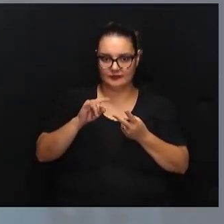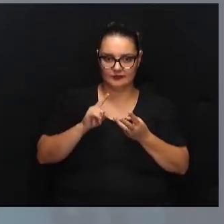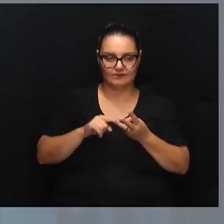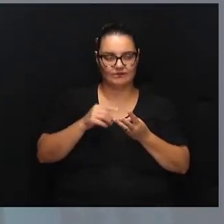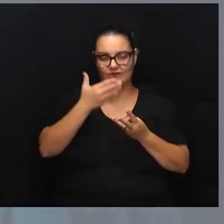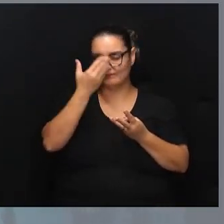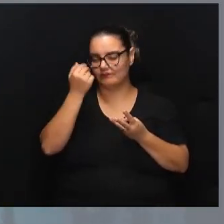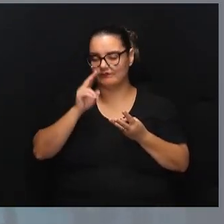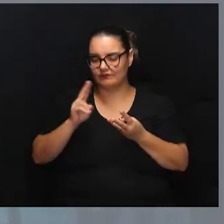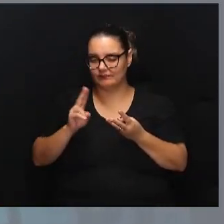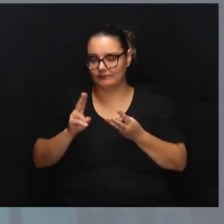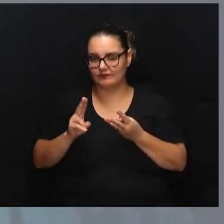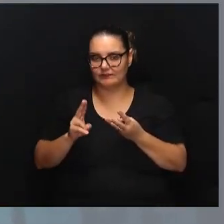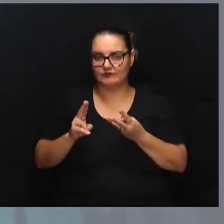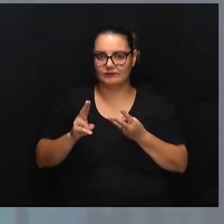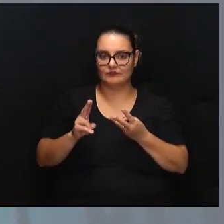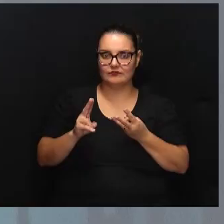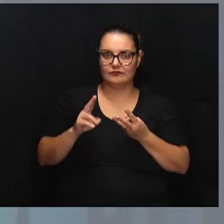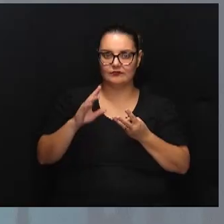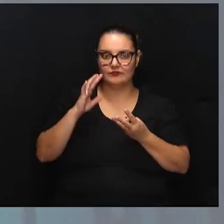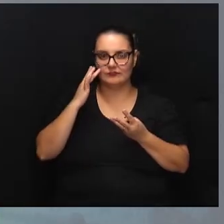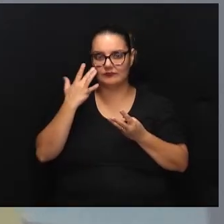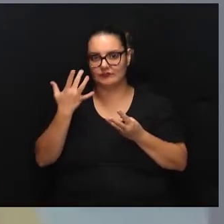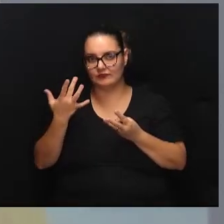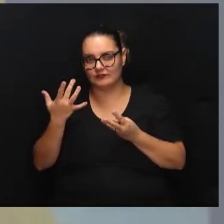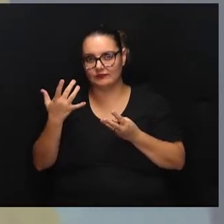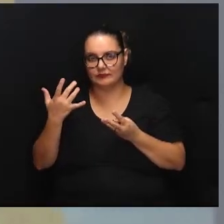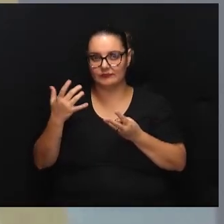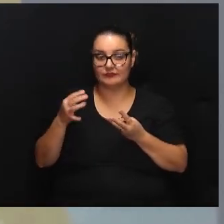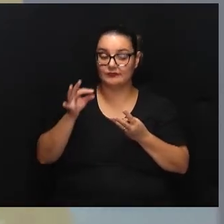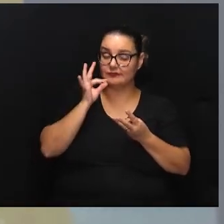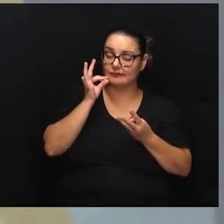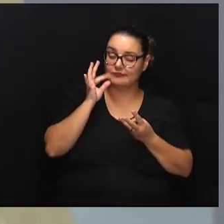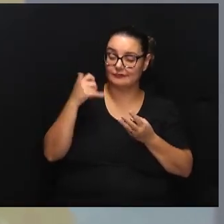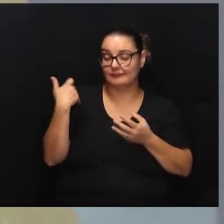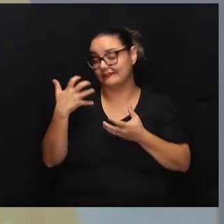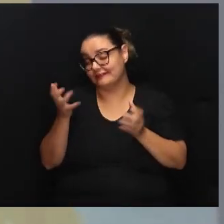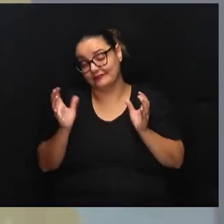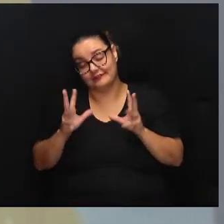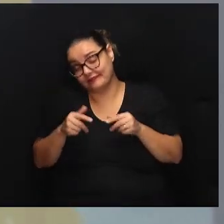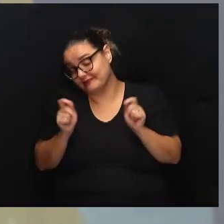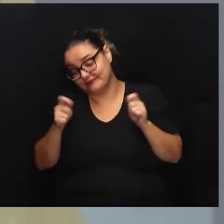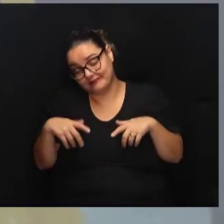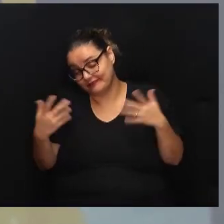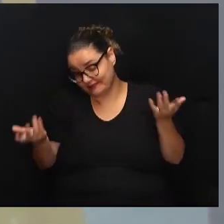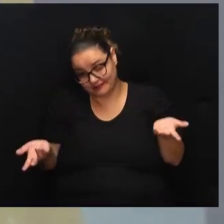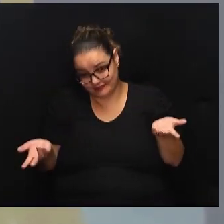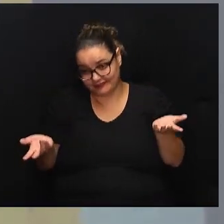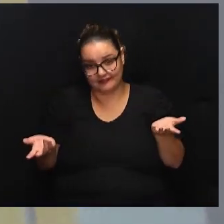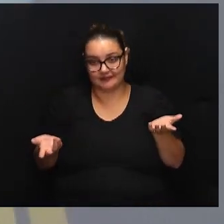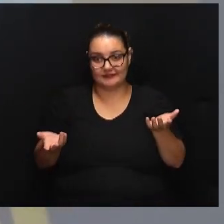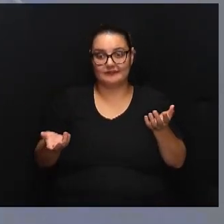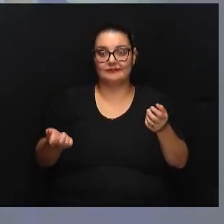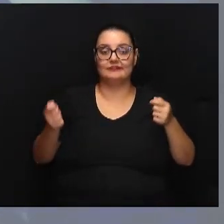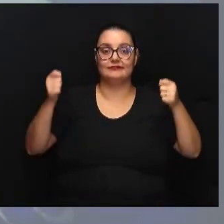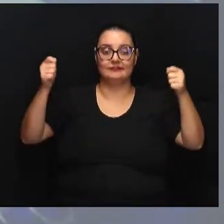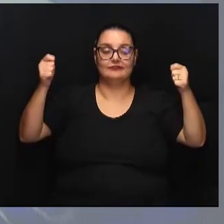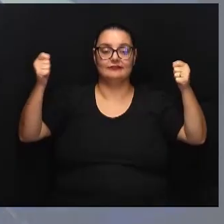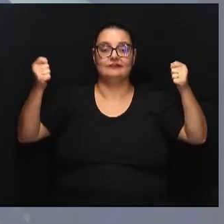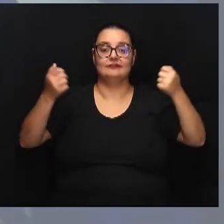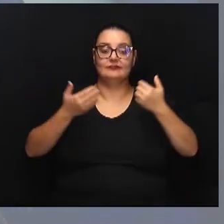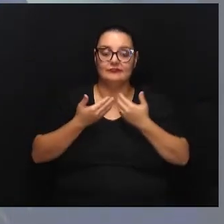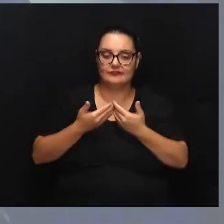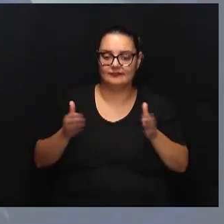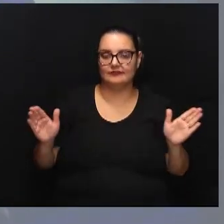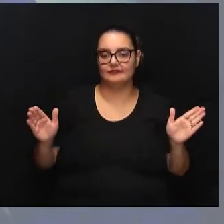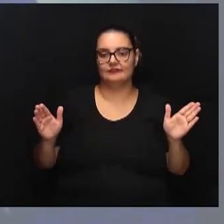Gabi de Valinhos, e a terceira, que eu não lembro o nome agora, não sei se é maconha, se é a idade, mas, né, tudo é possível. Elas